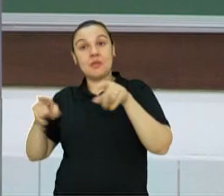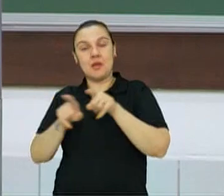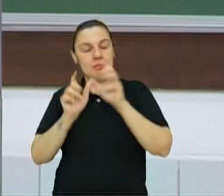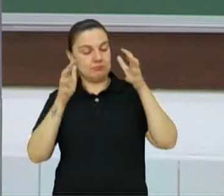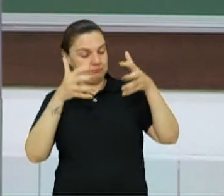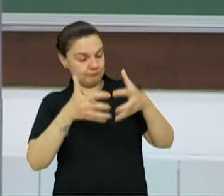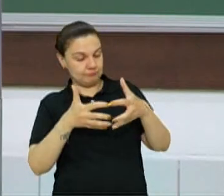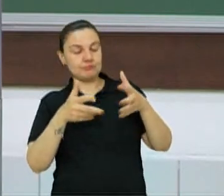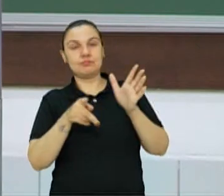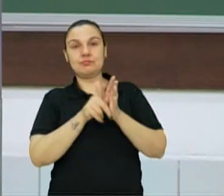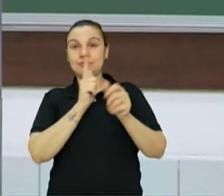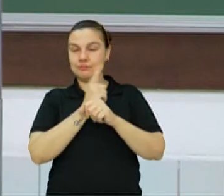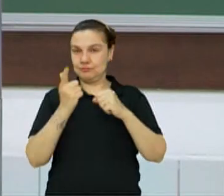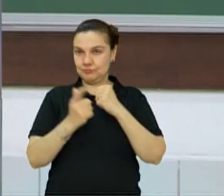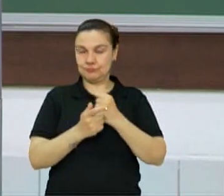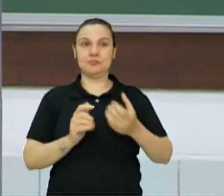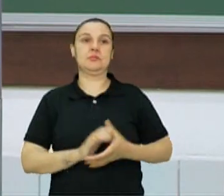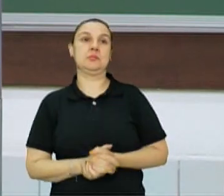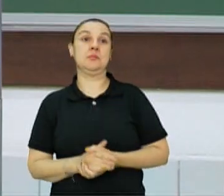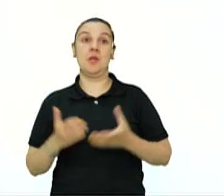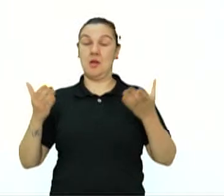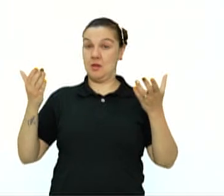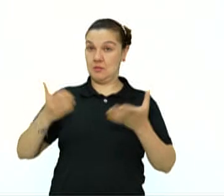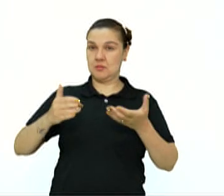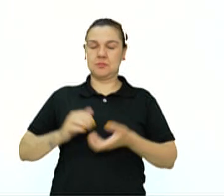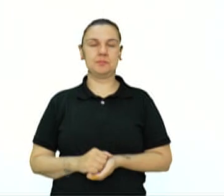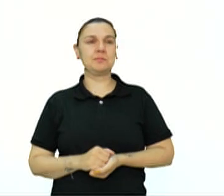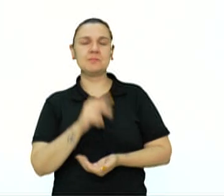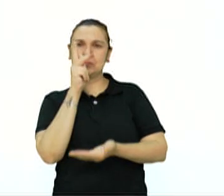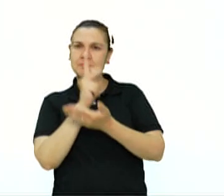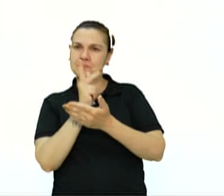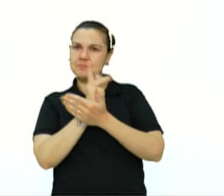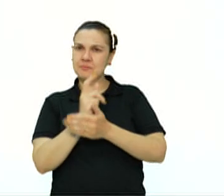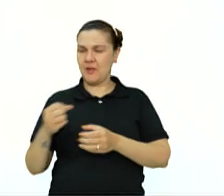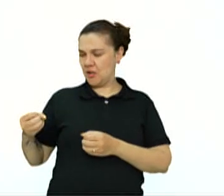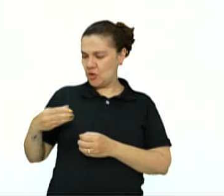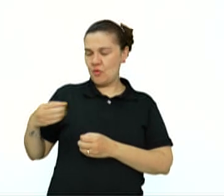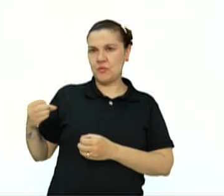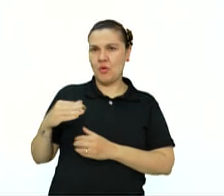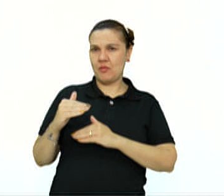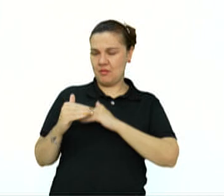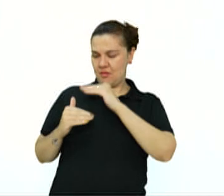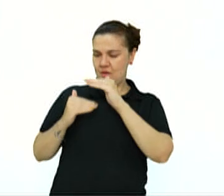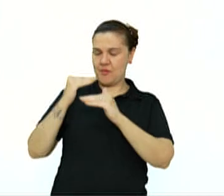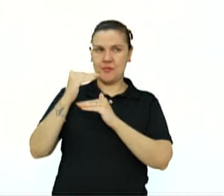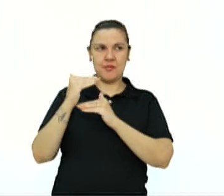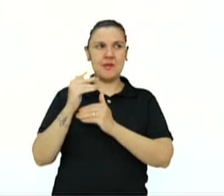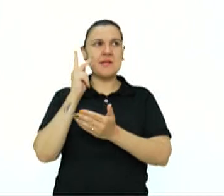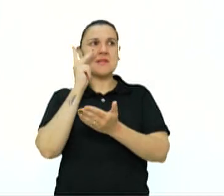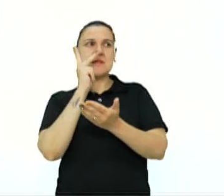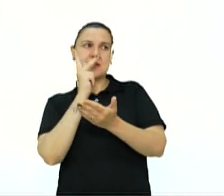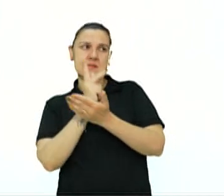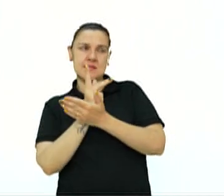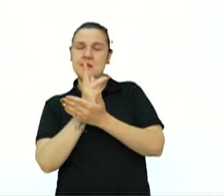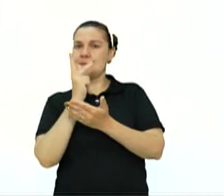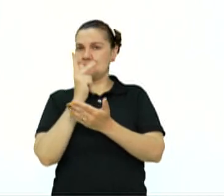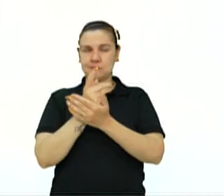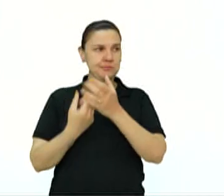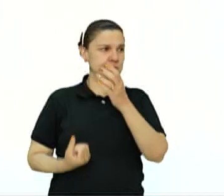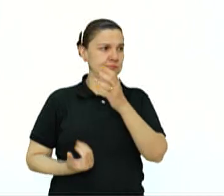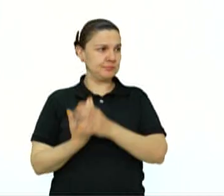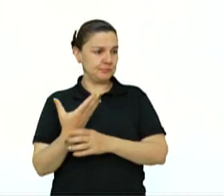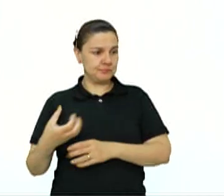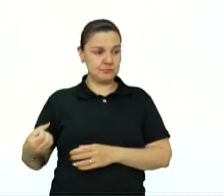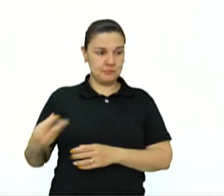isolamento geográfico. Tranquilo? Bom, quando nós falamos em novas espécies, é lógico que se aparecem novas